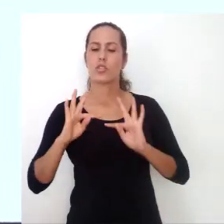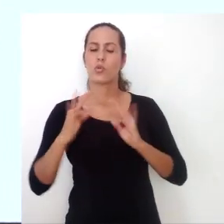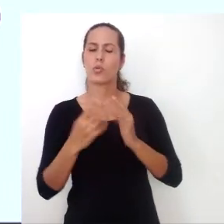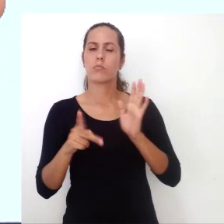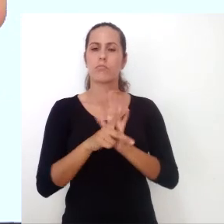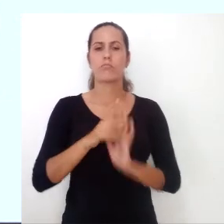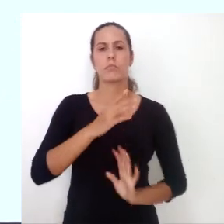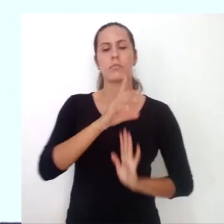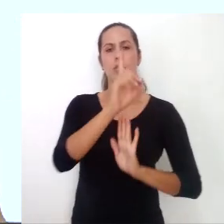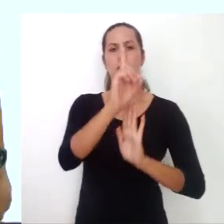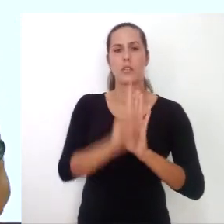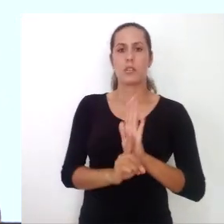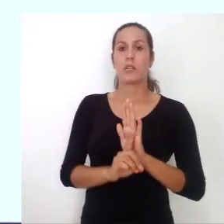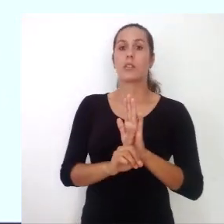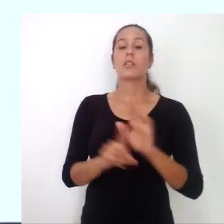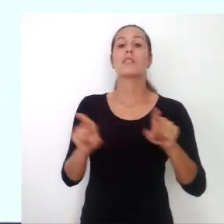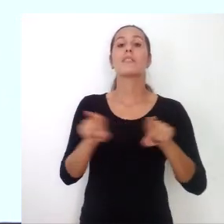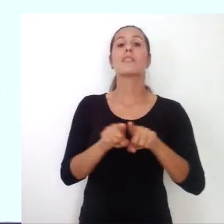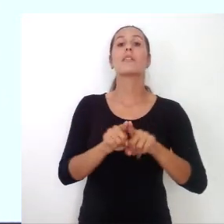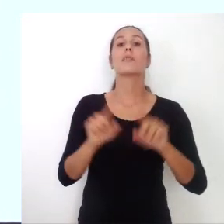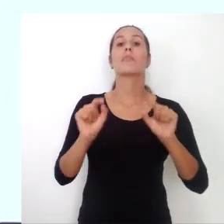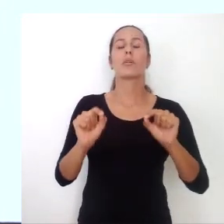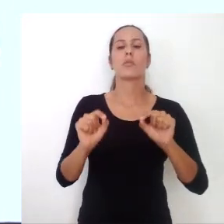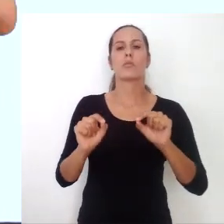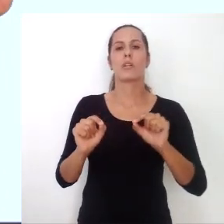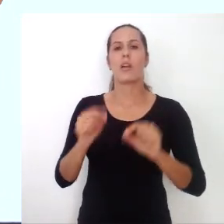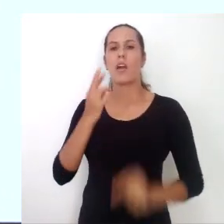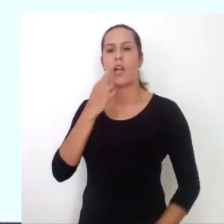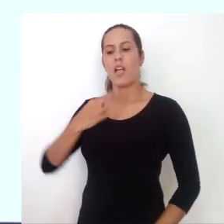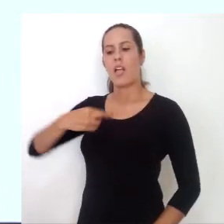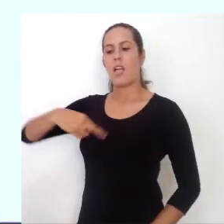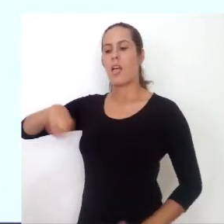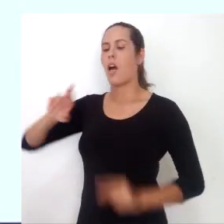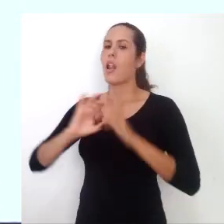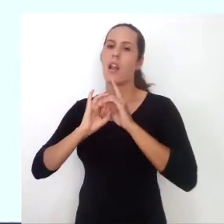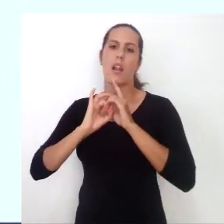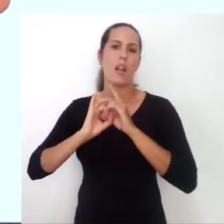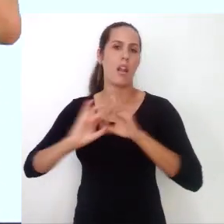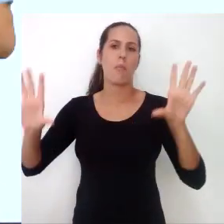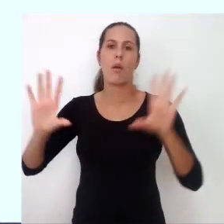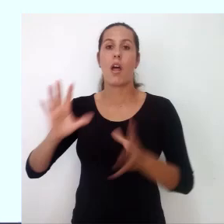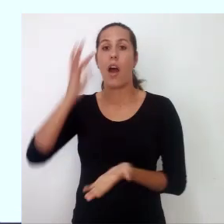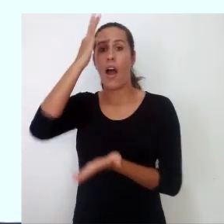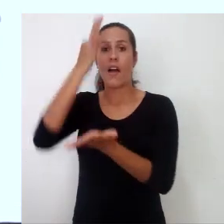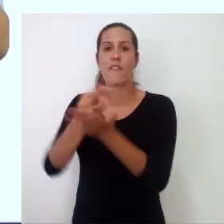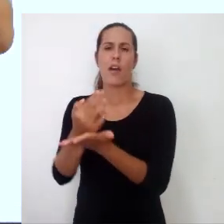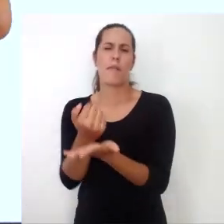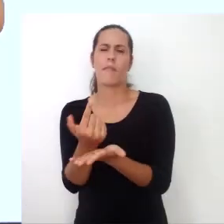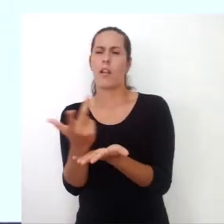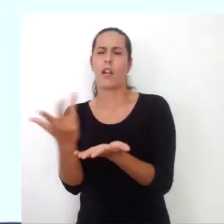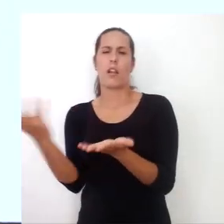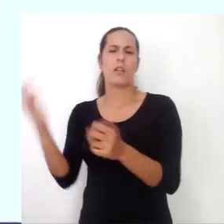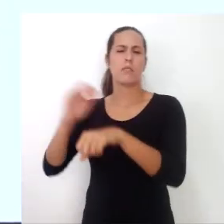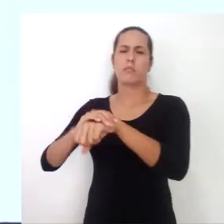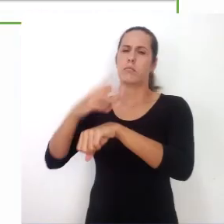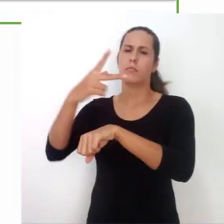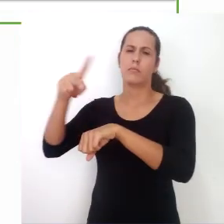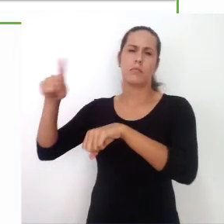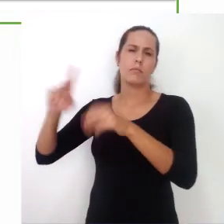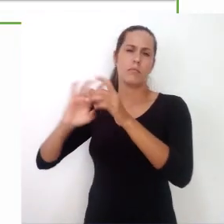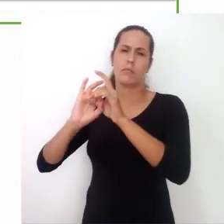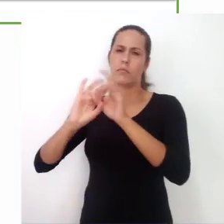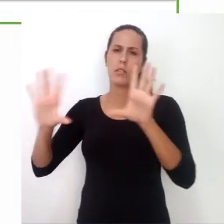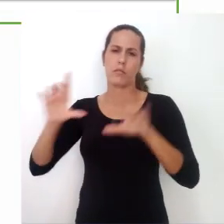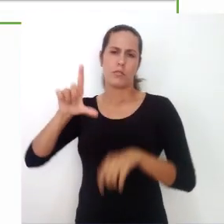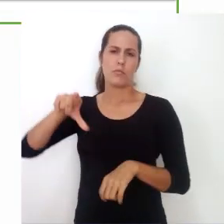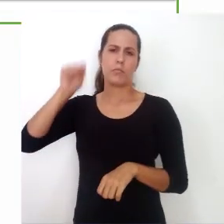e também a liberdade religiosa, a pluralidade de fé, certo? Aqui nós temos na tela,